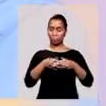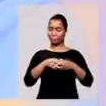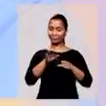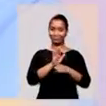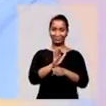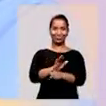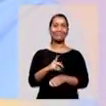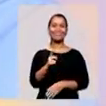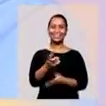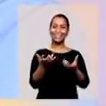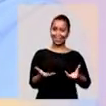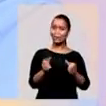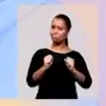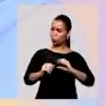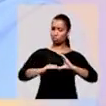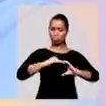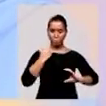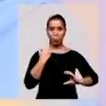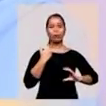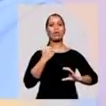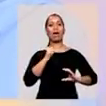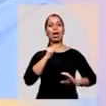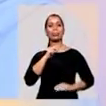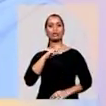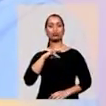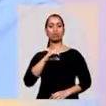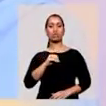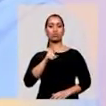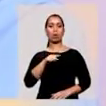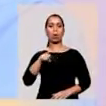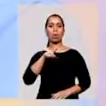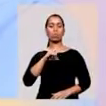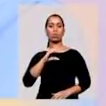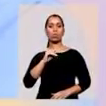humano. Quem quiser pode endereçar e-mail para